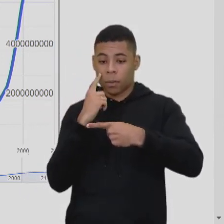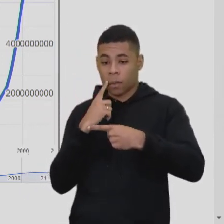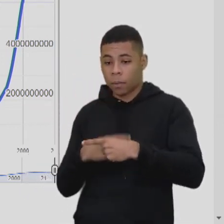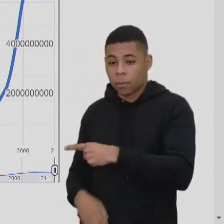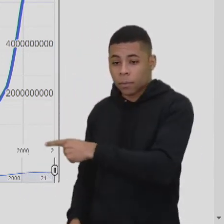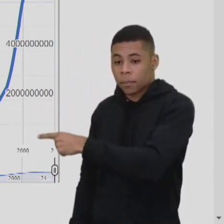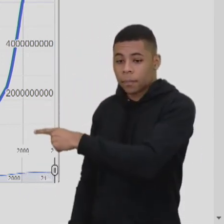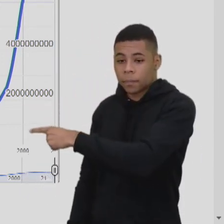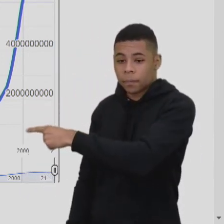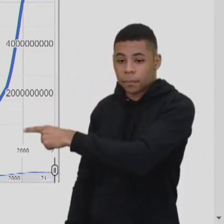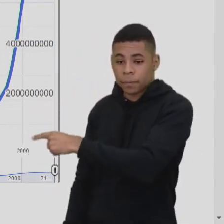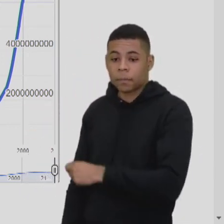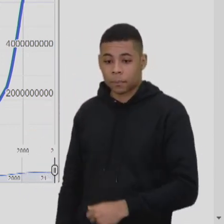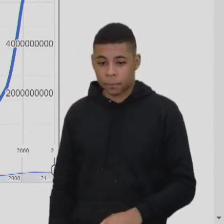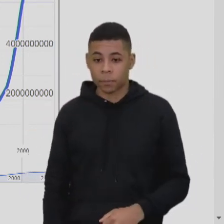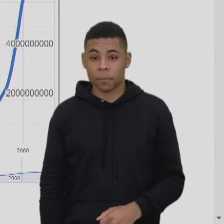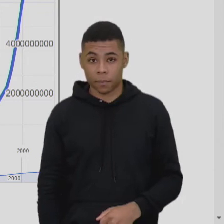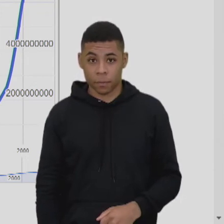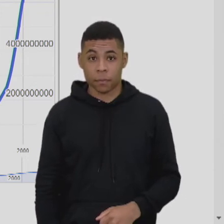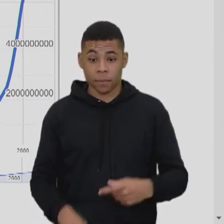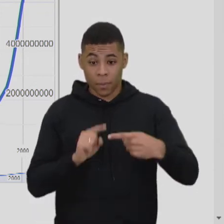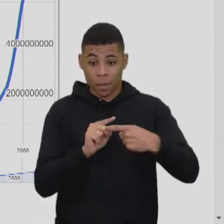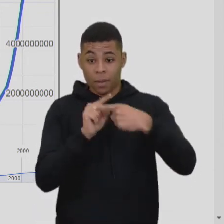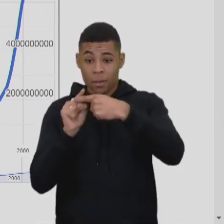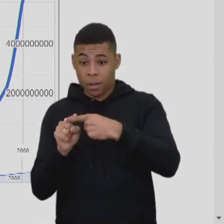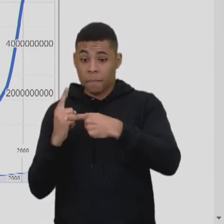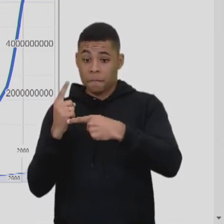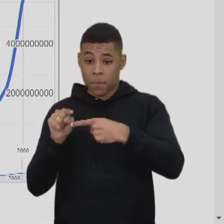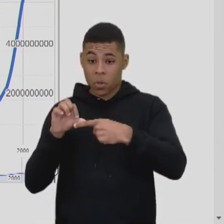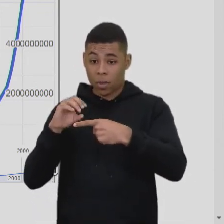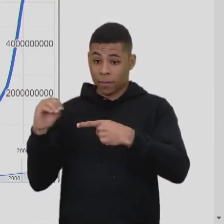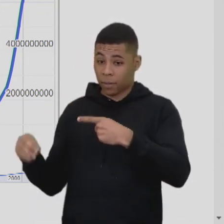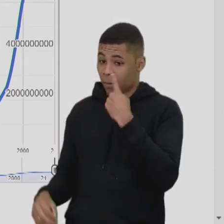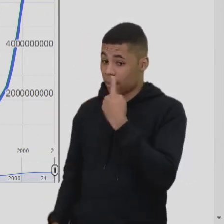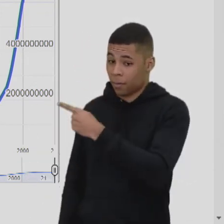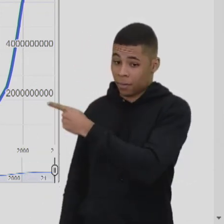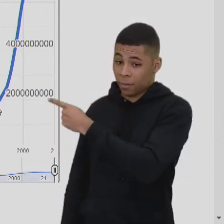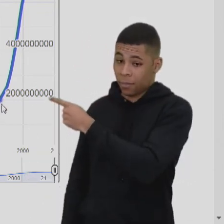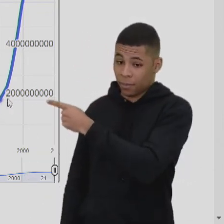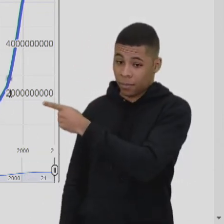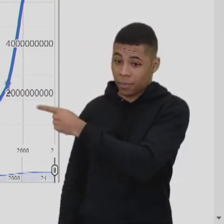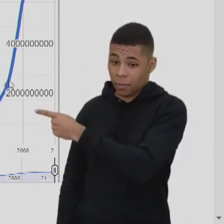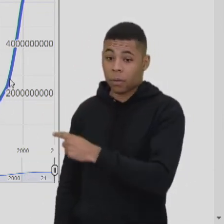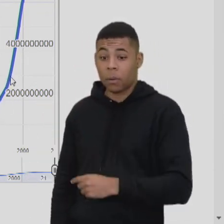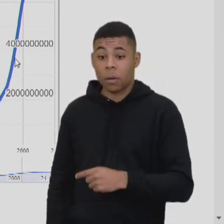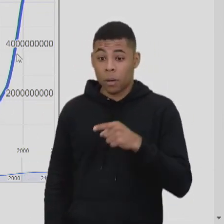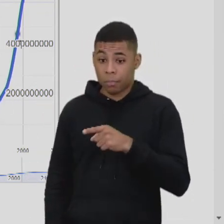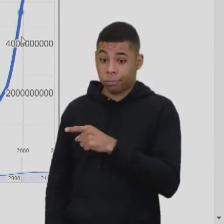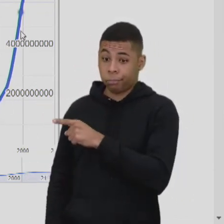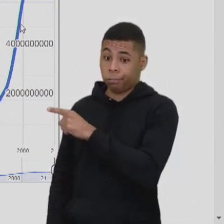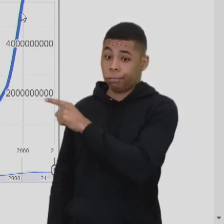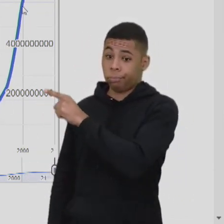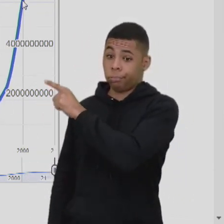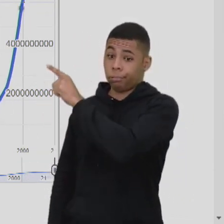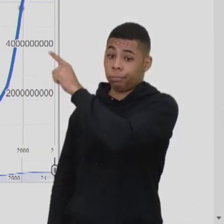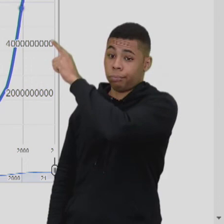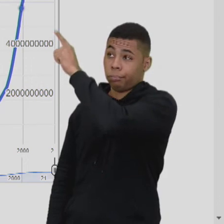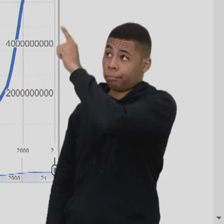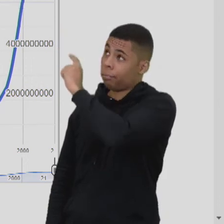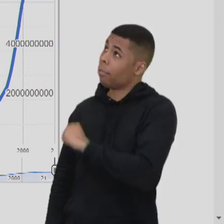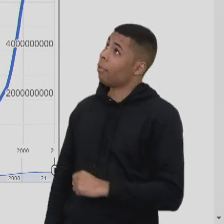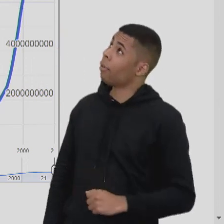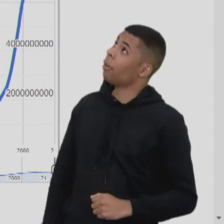aqui, né? Quando você vai para 1900, ele dá uma elevada. Agora, ele começa a elevar